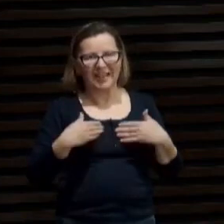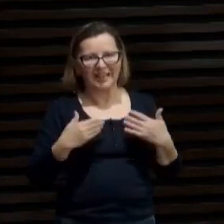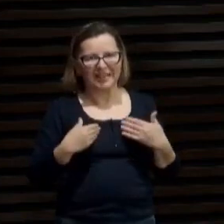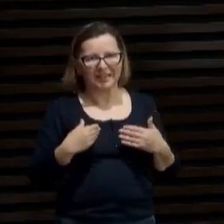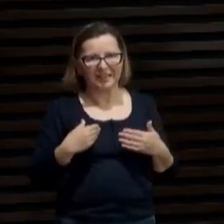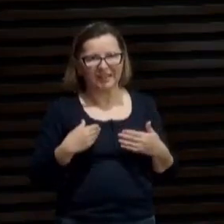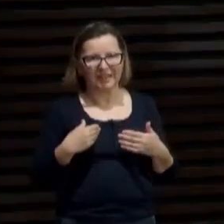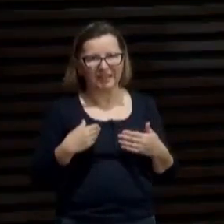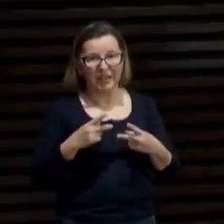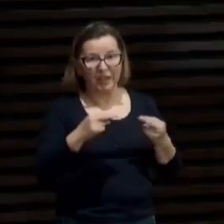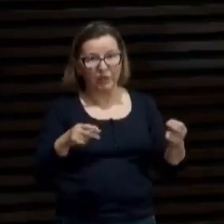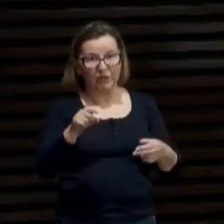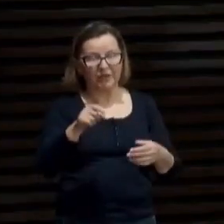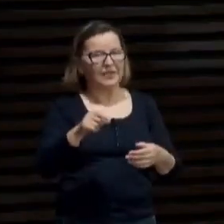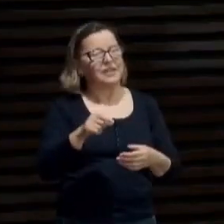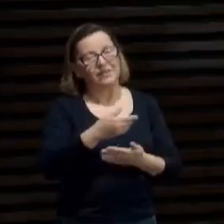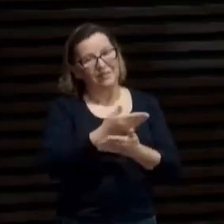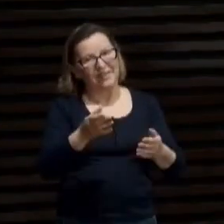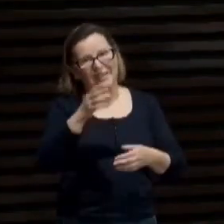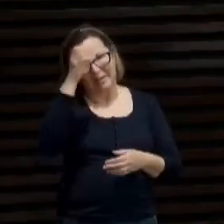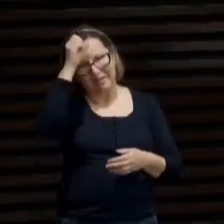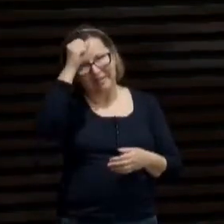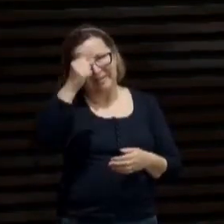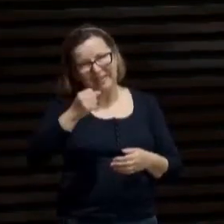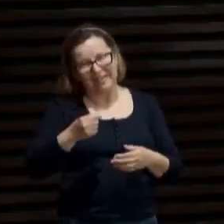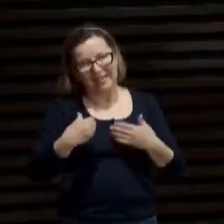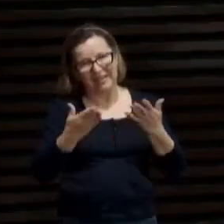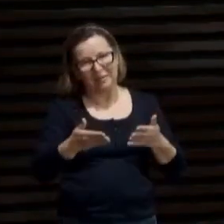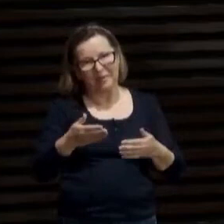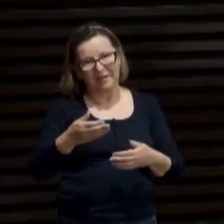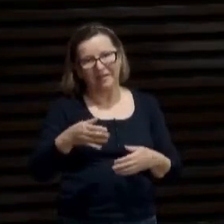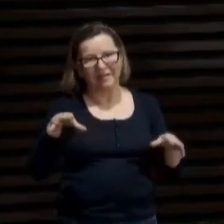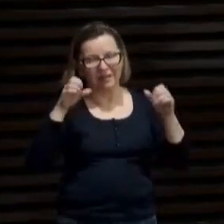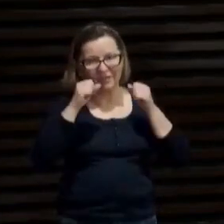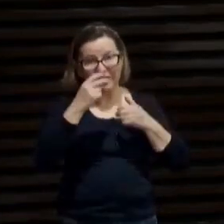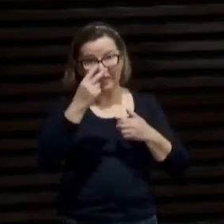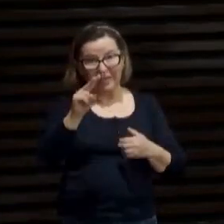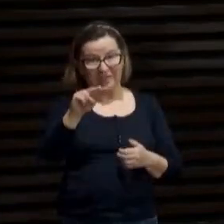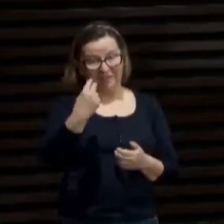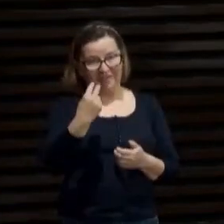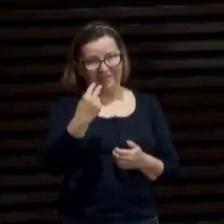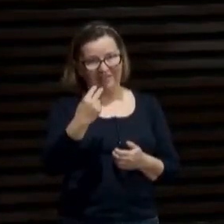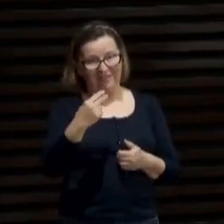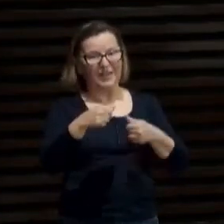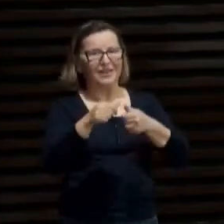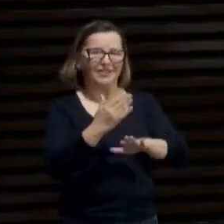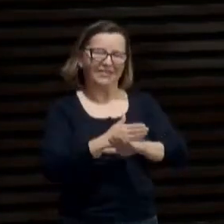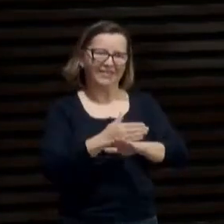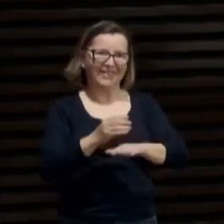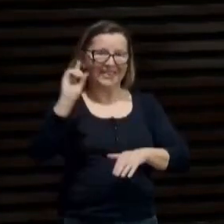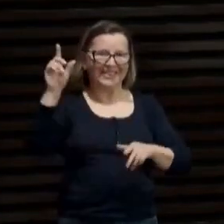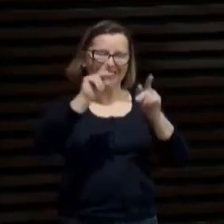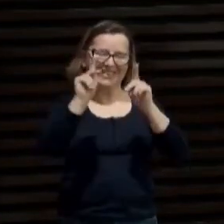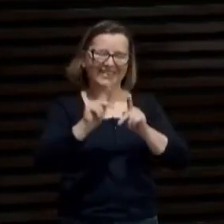também aprendestes, e recebestes, e ouvistes, e vistes em mim, isso praticai, e o Deus